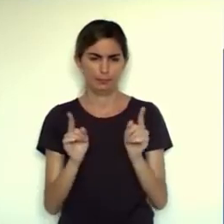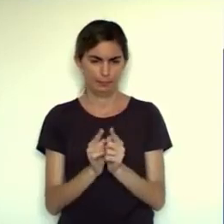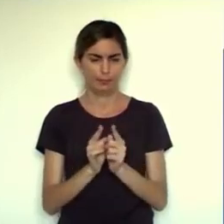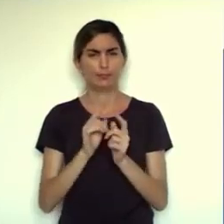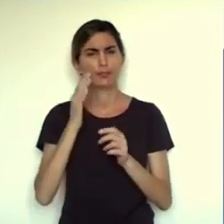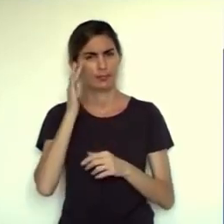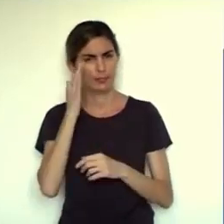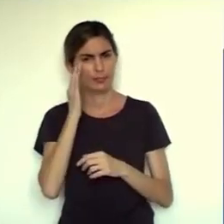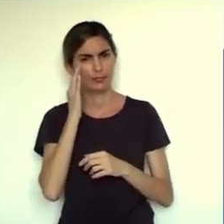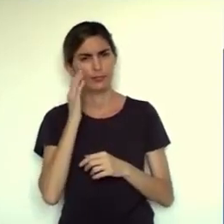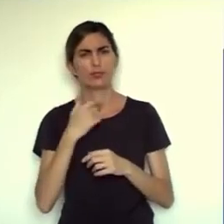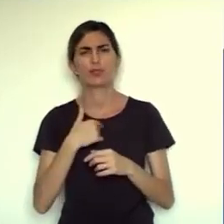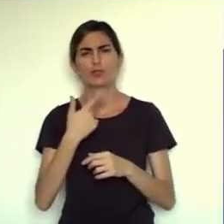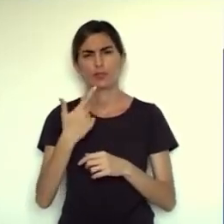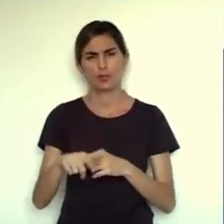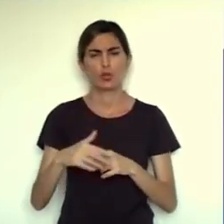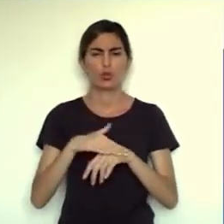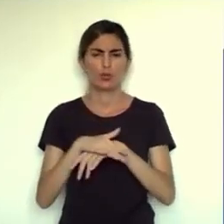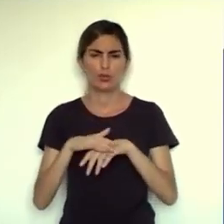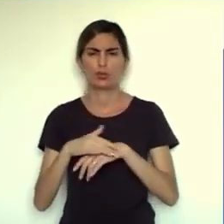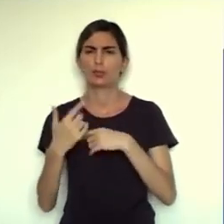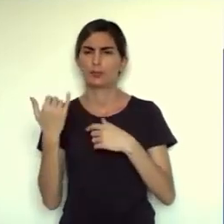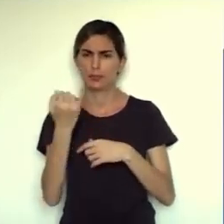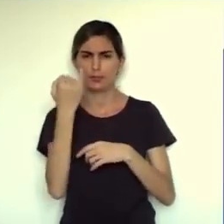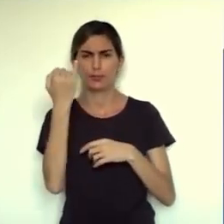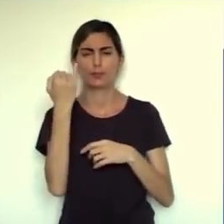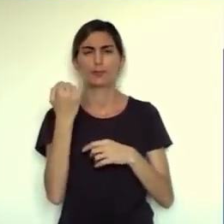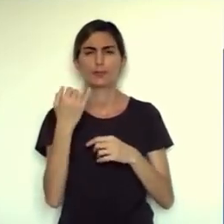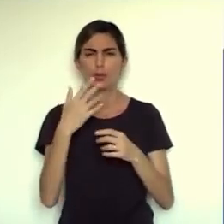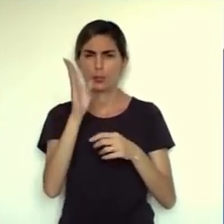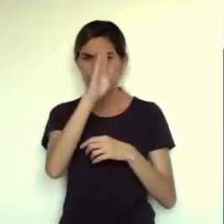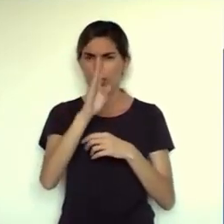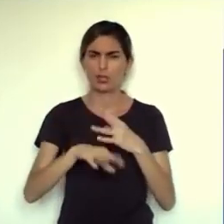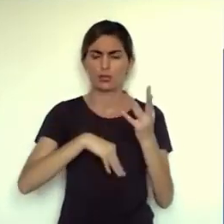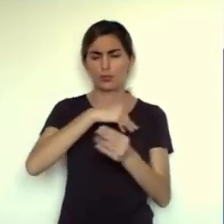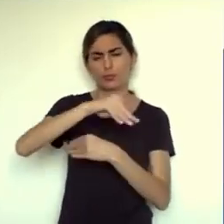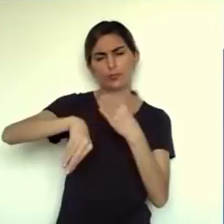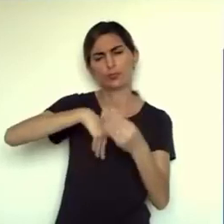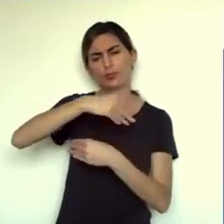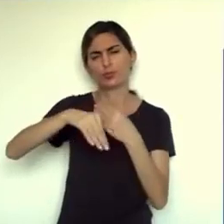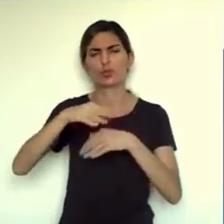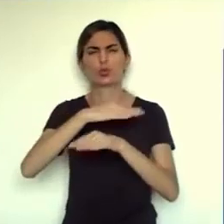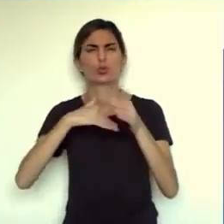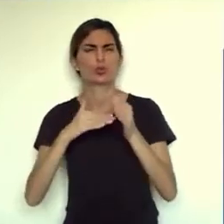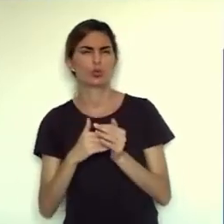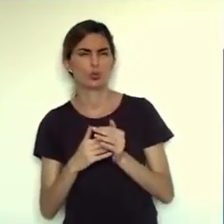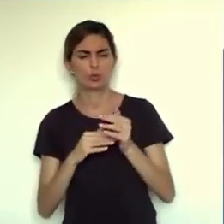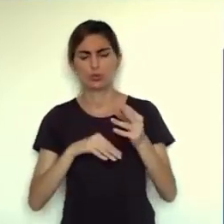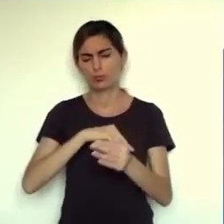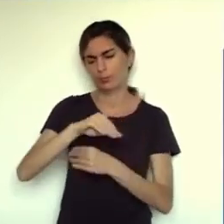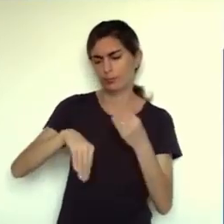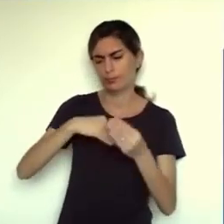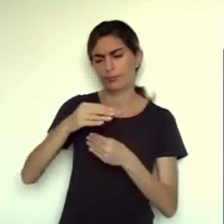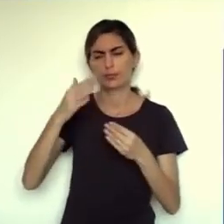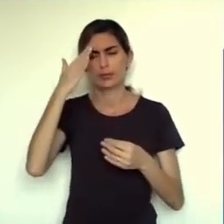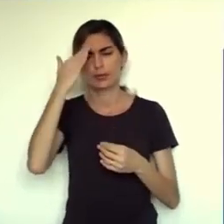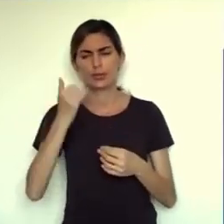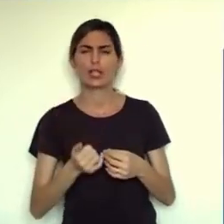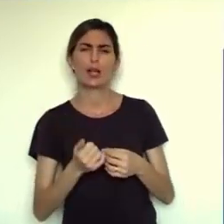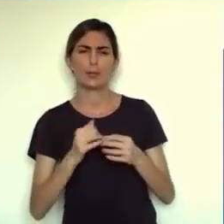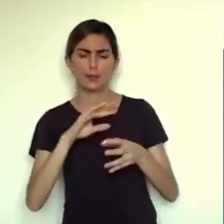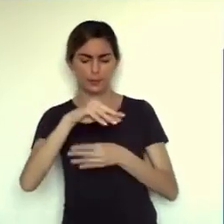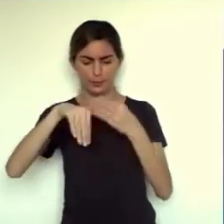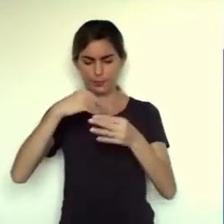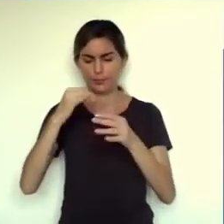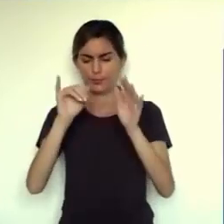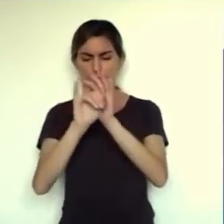restrito. A gente faz uma reflexão importante. O Brasil, com toda essa miscigenação, com toda essa mesclagem,